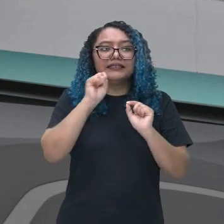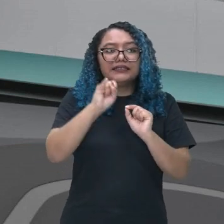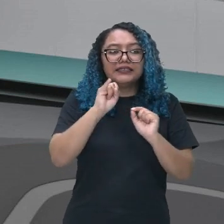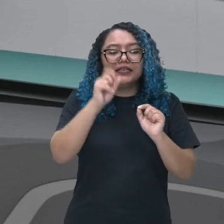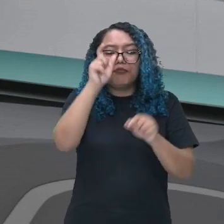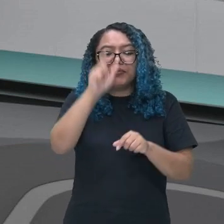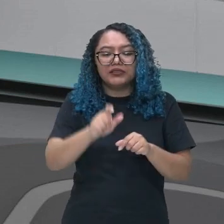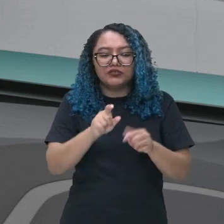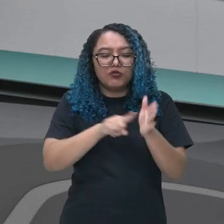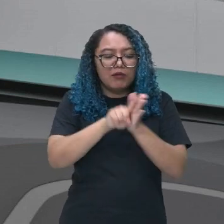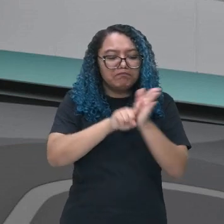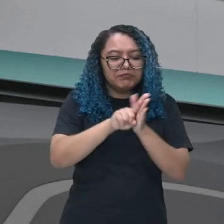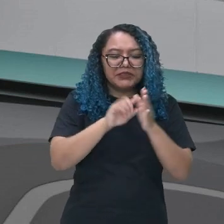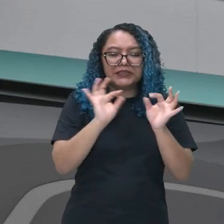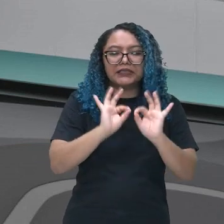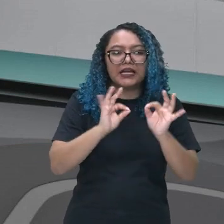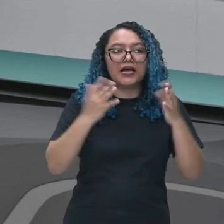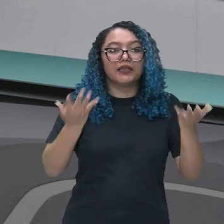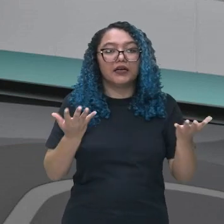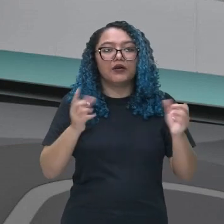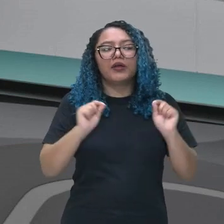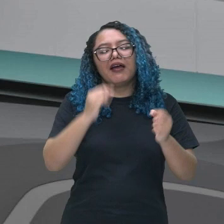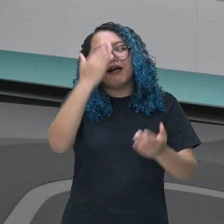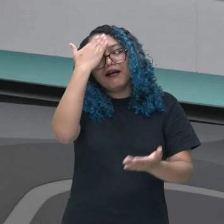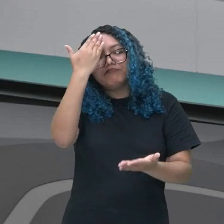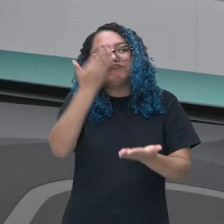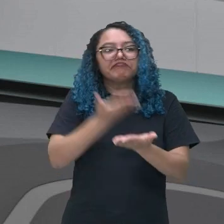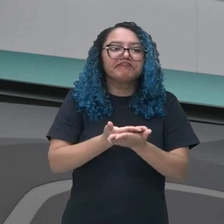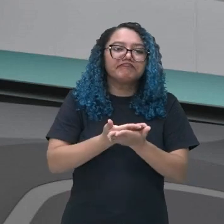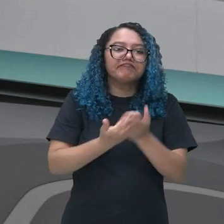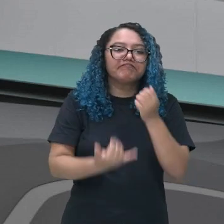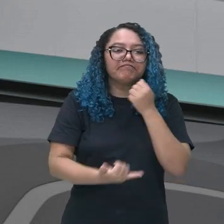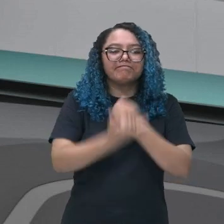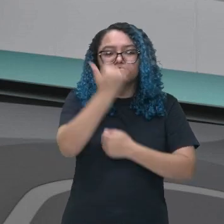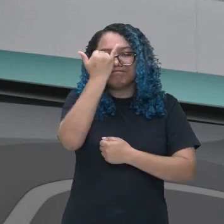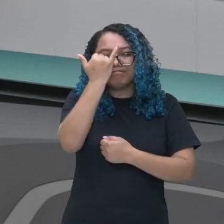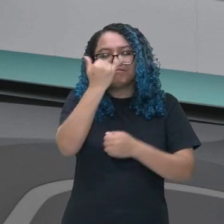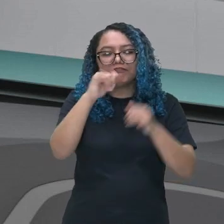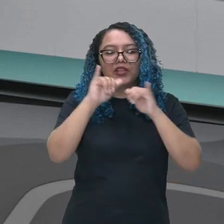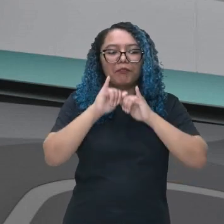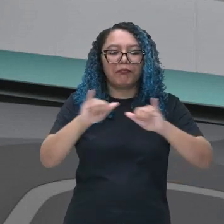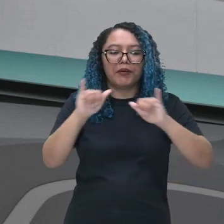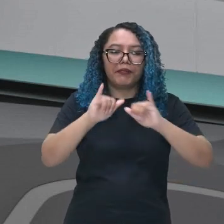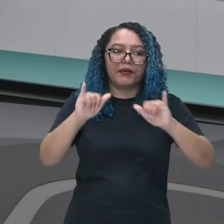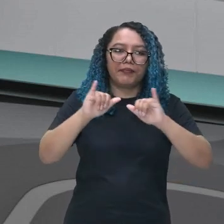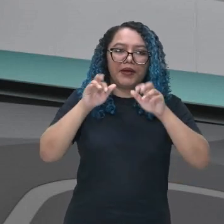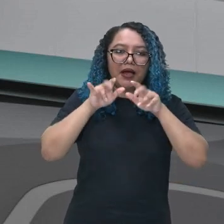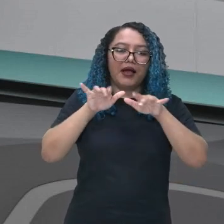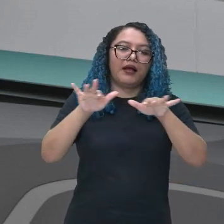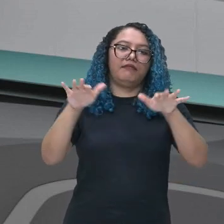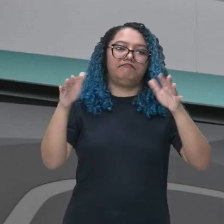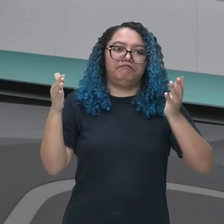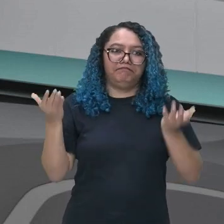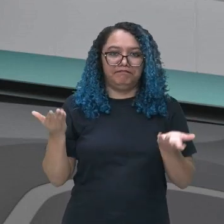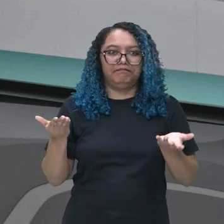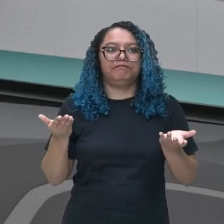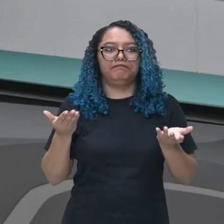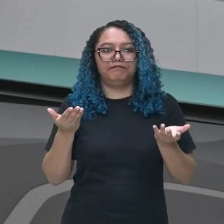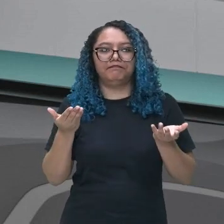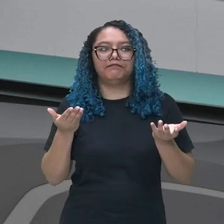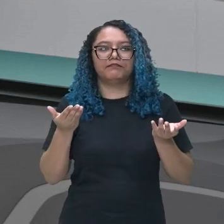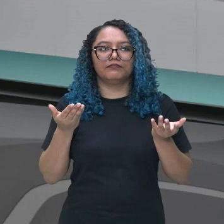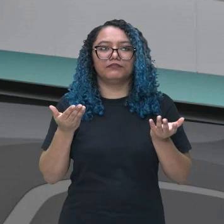gente acaba acreditando, a gente acaba disseminando as notícias falsas e o pior, a gente acaba